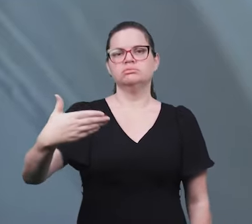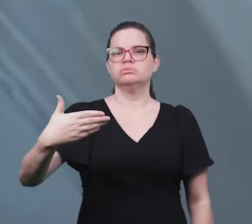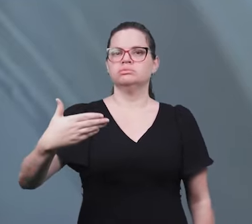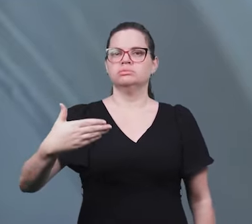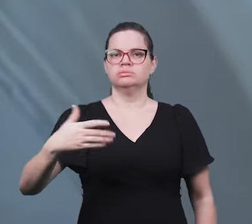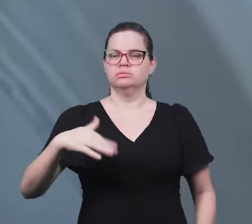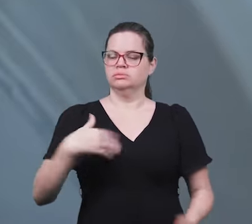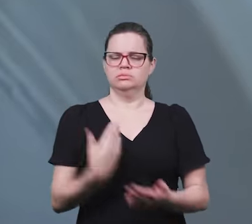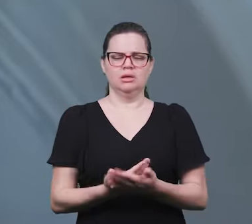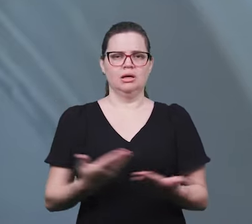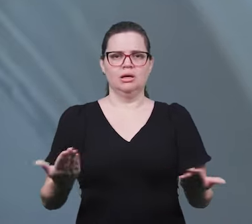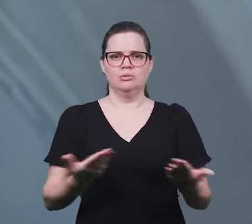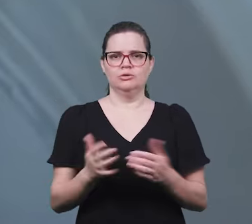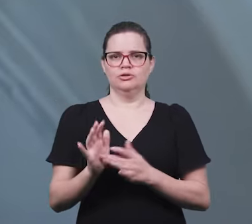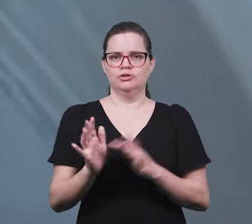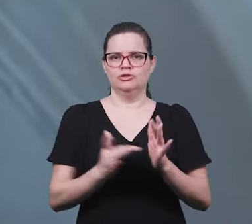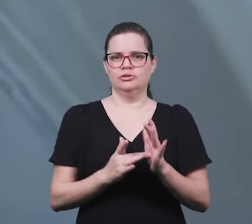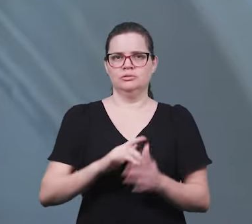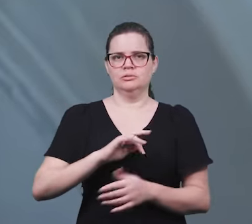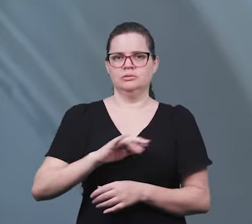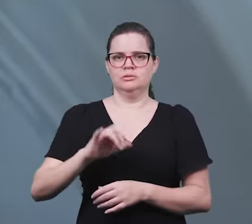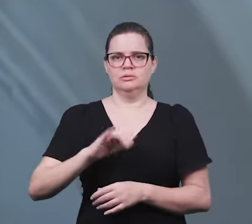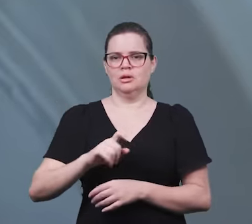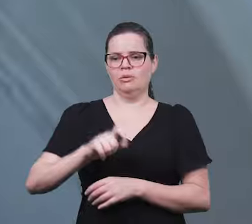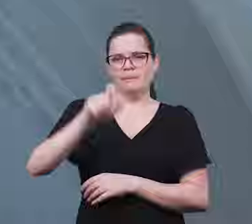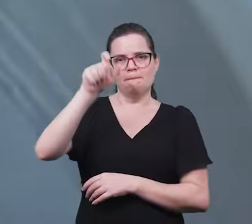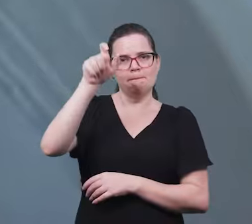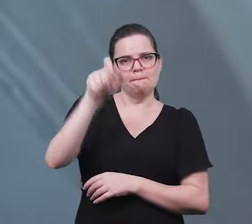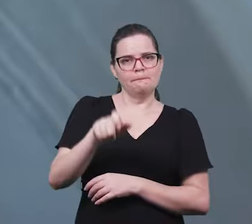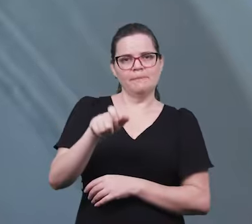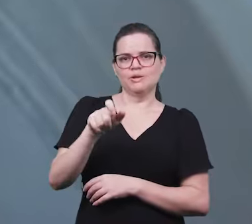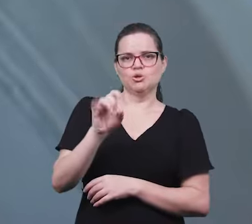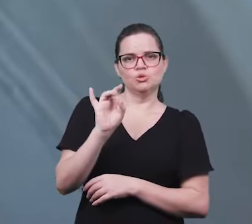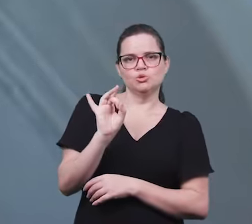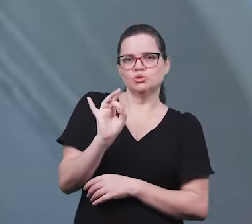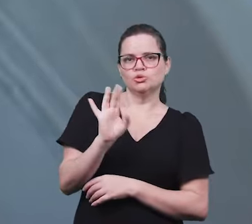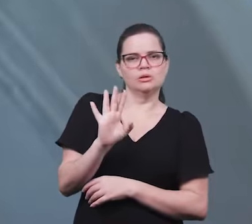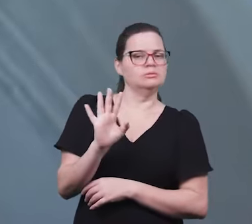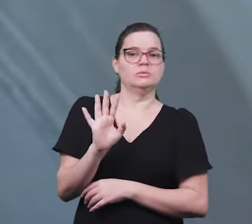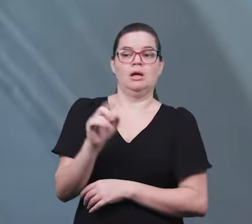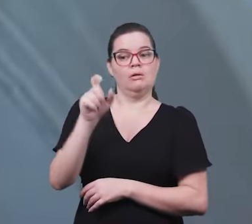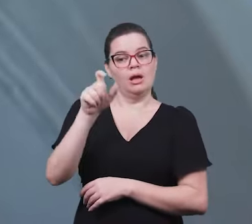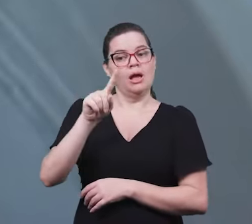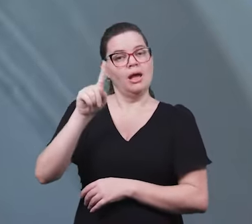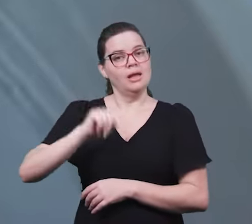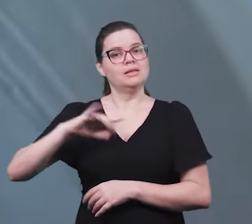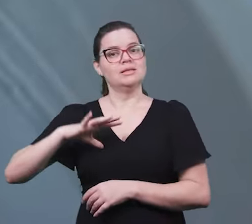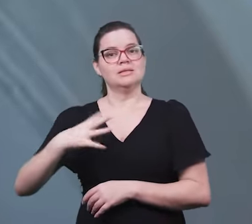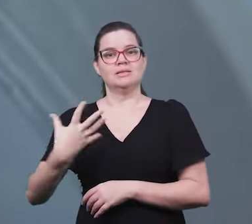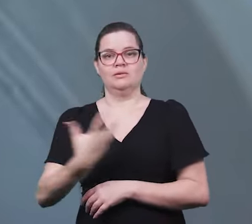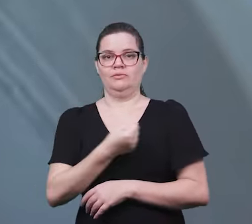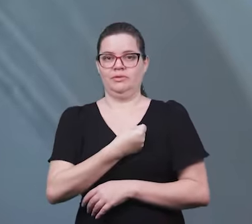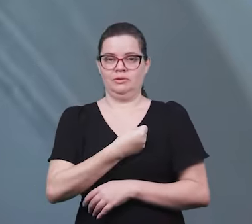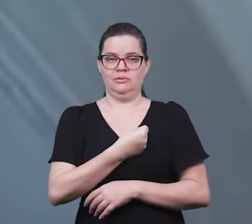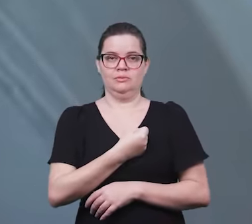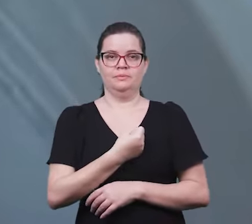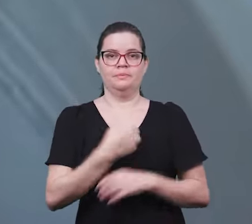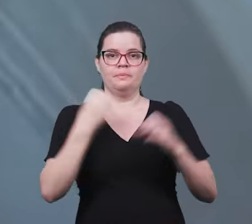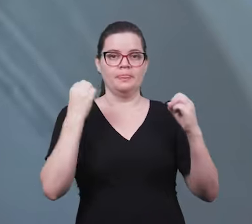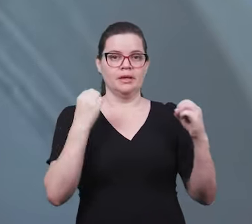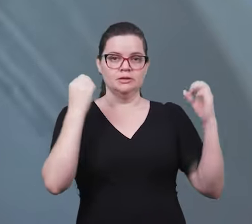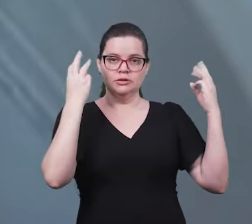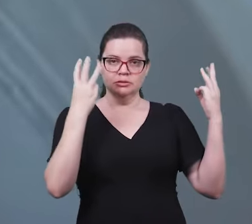é um personagem, Jesus é um salvador. Moisés é um tipo